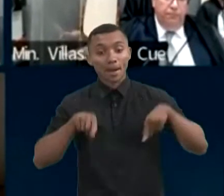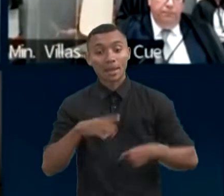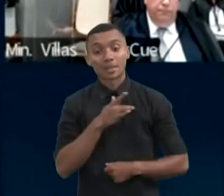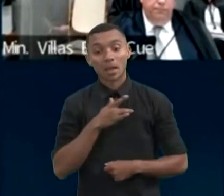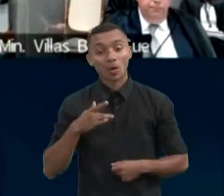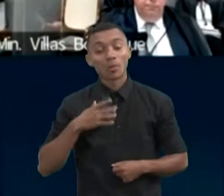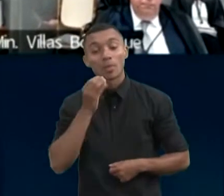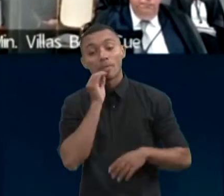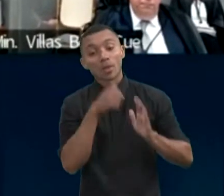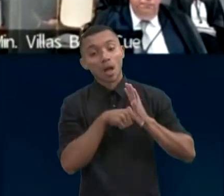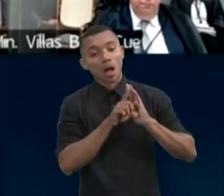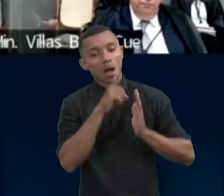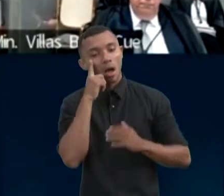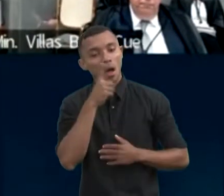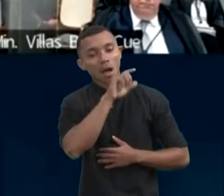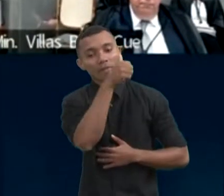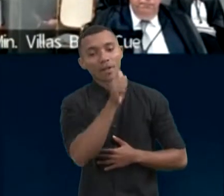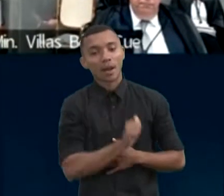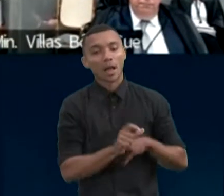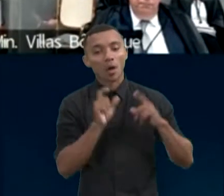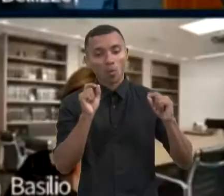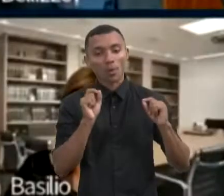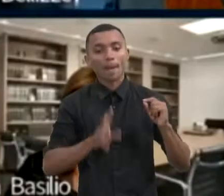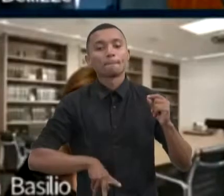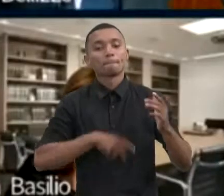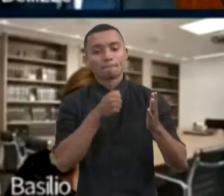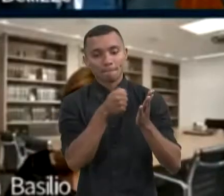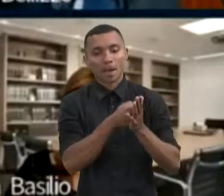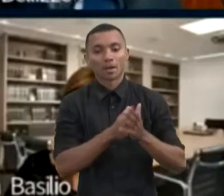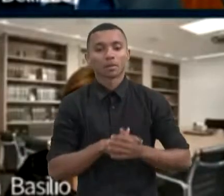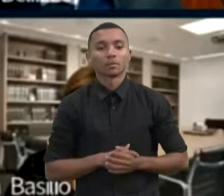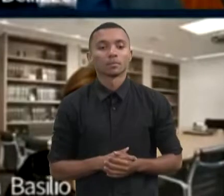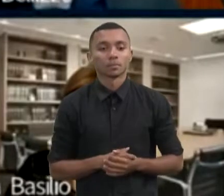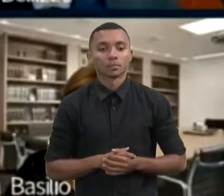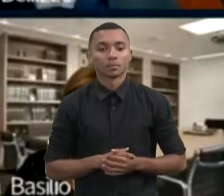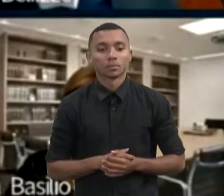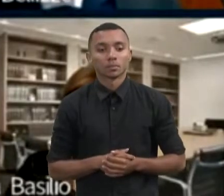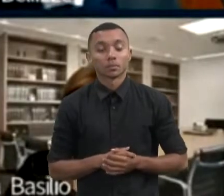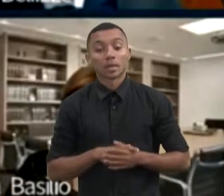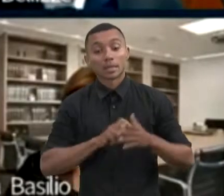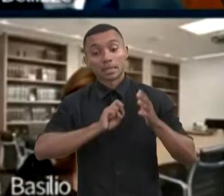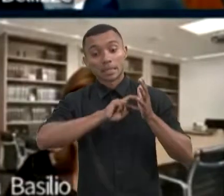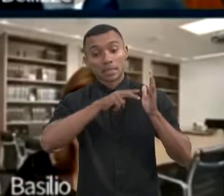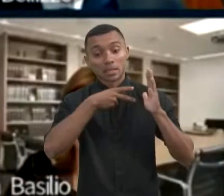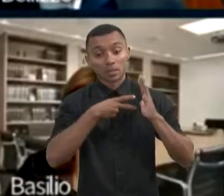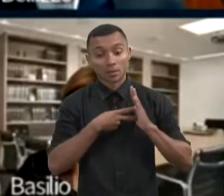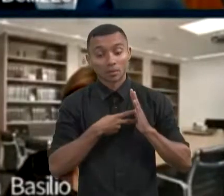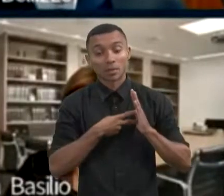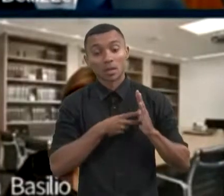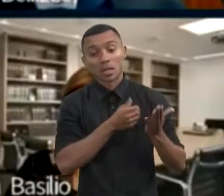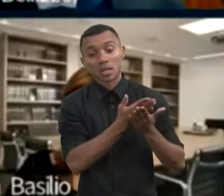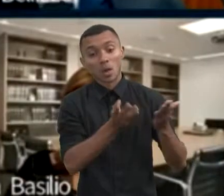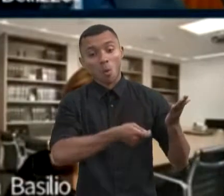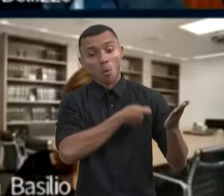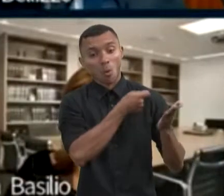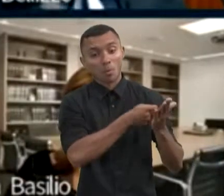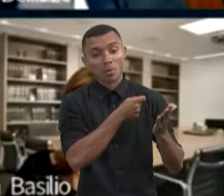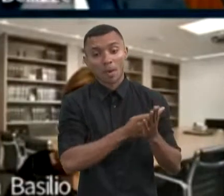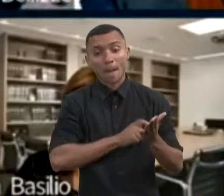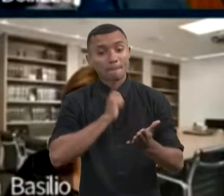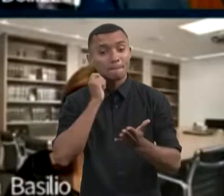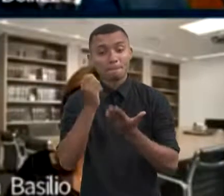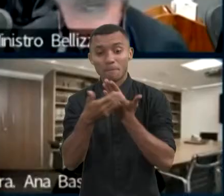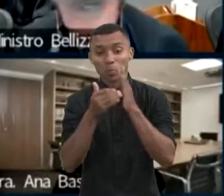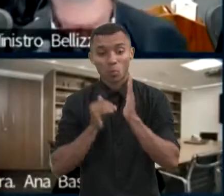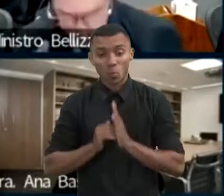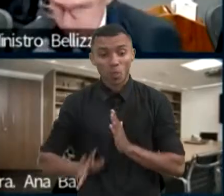deve ser entendido, em regra, como taxativo. Isso significa que as operadoras não são obrigadas a cobrir